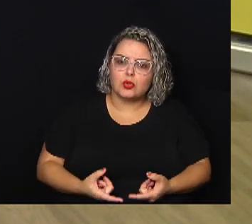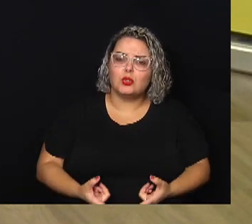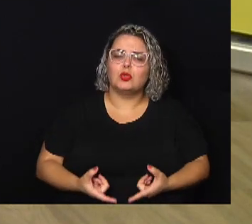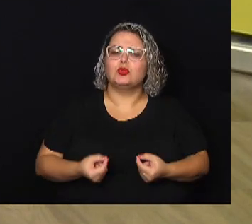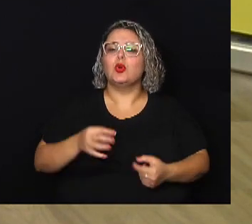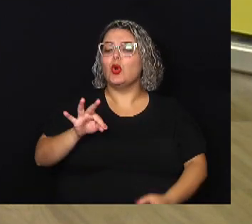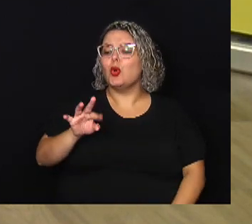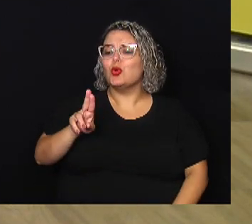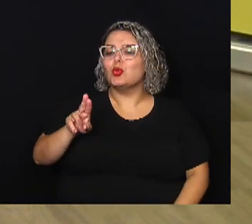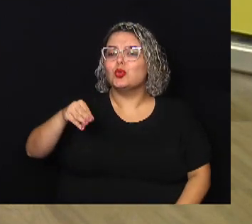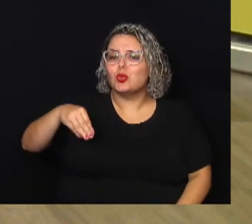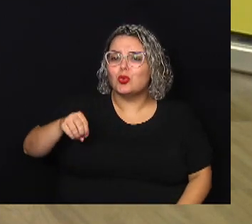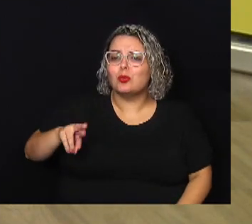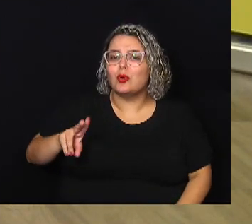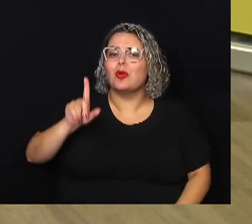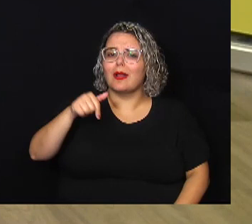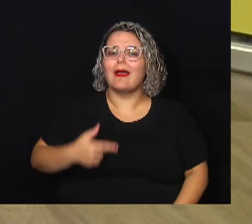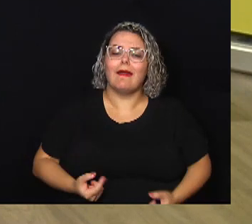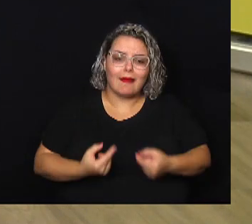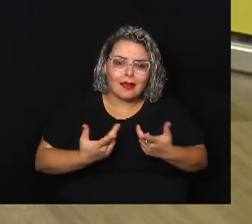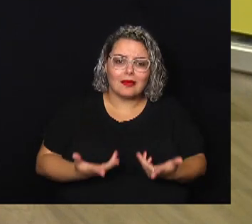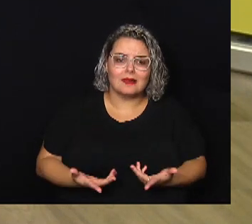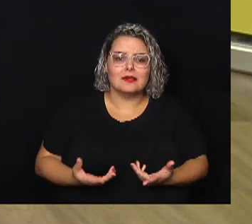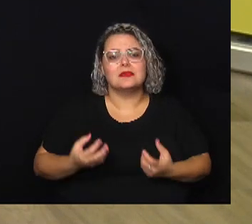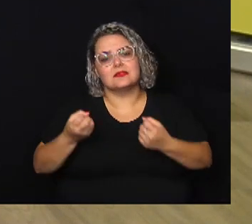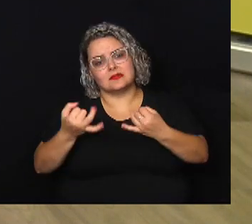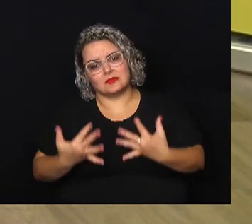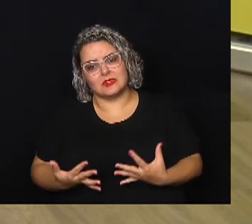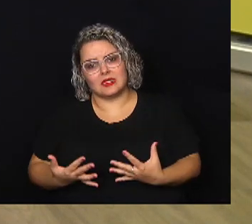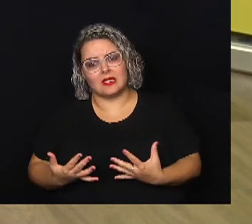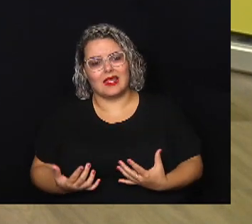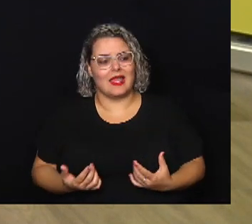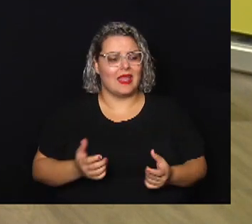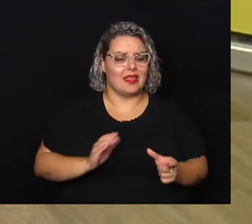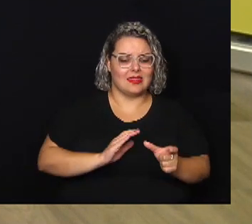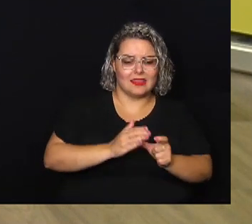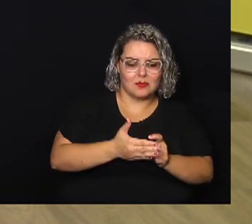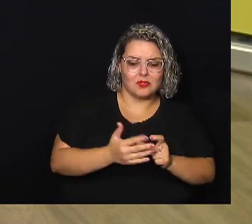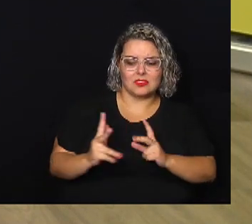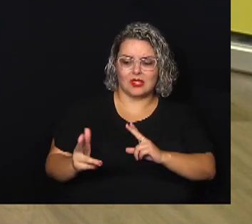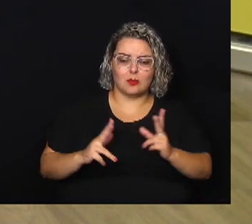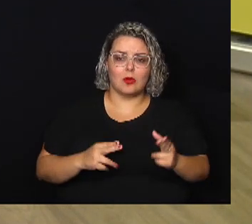considerado câncer? Então explica pra gente se é sinônimo ou se tem diferença.